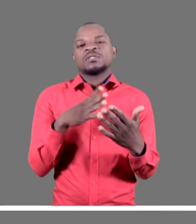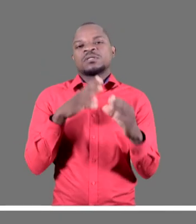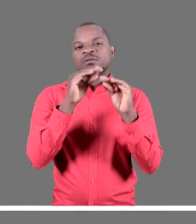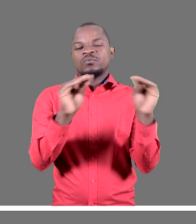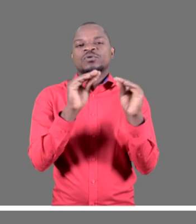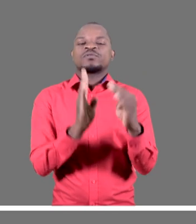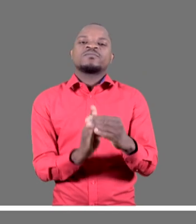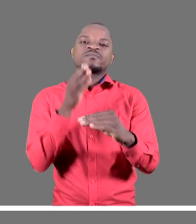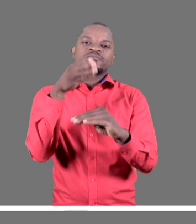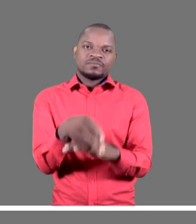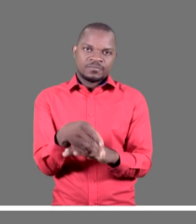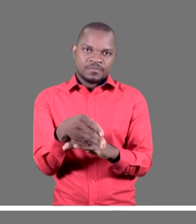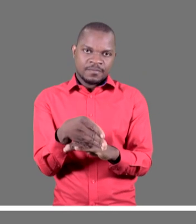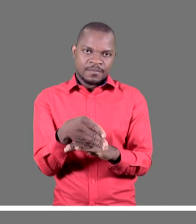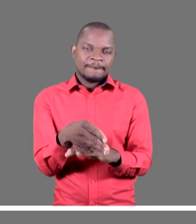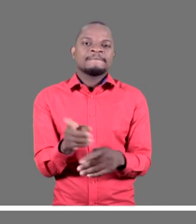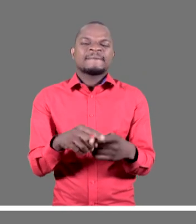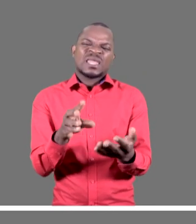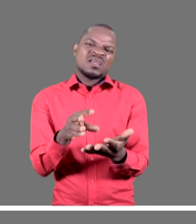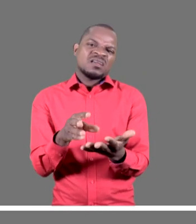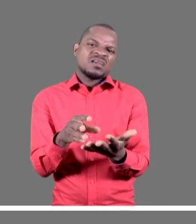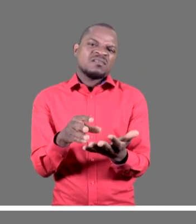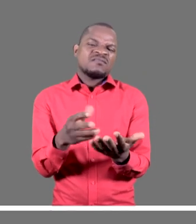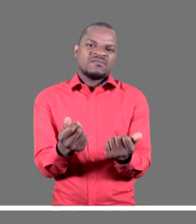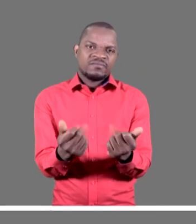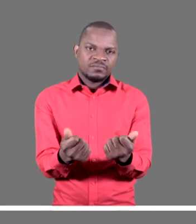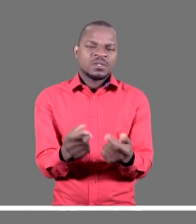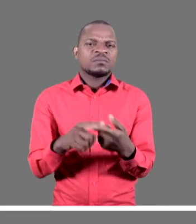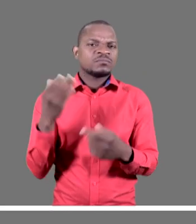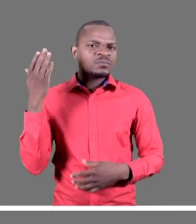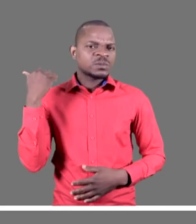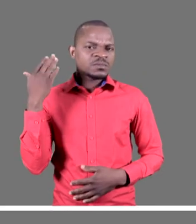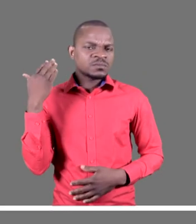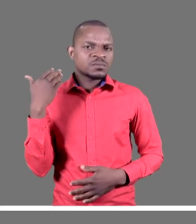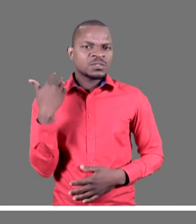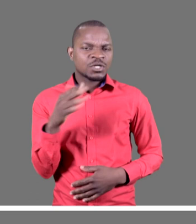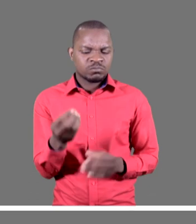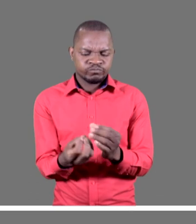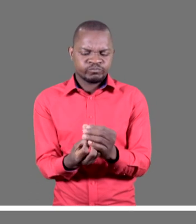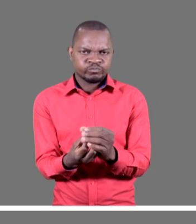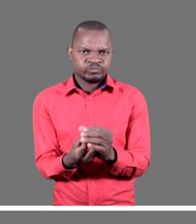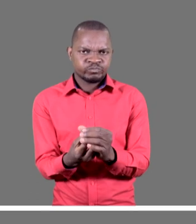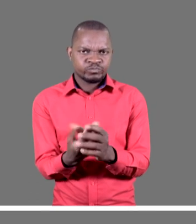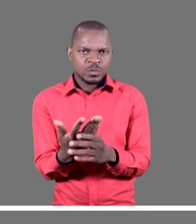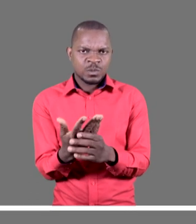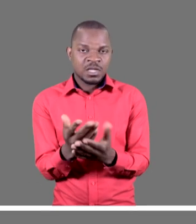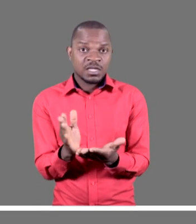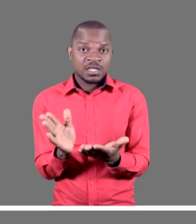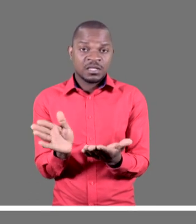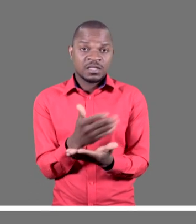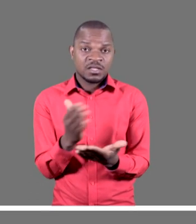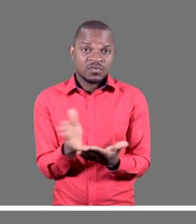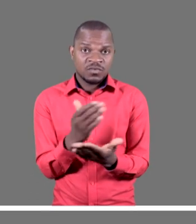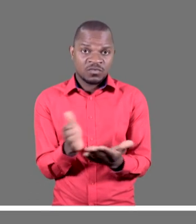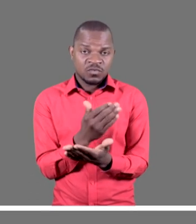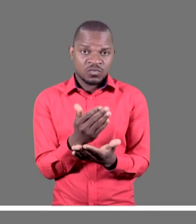tem, há pouco tempo, mudaram, né? Criou-se livros do primeiro ciclo